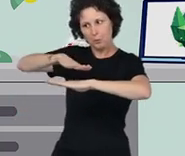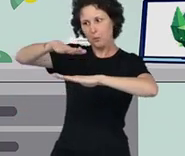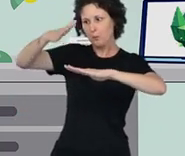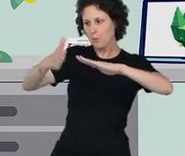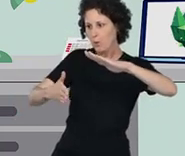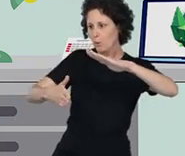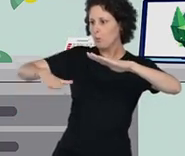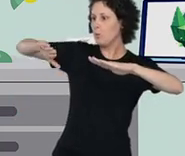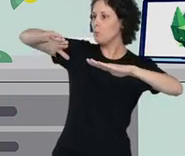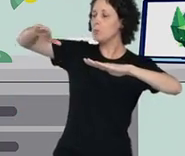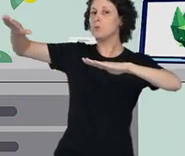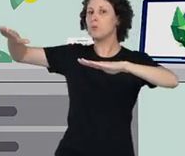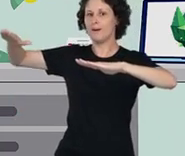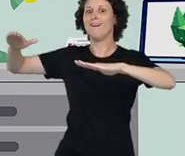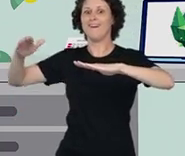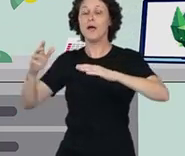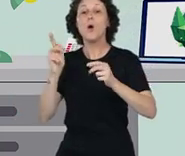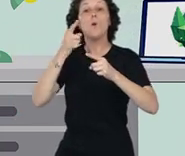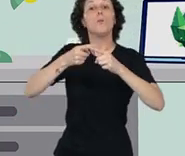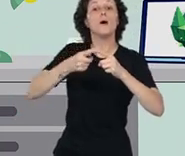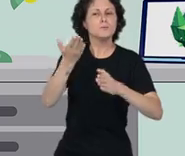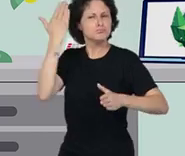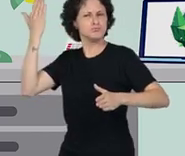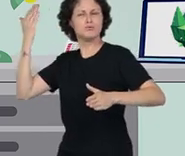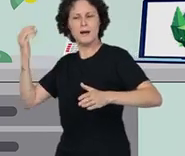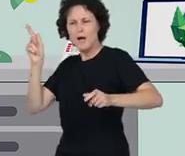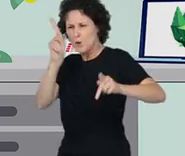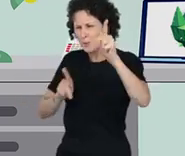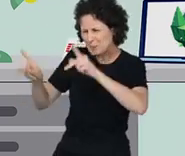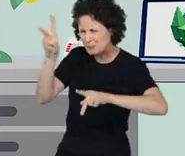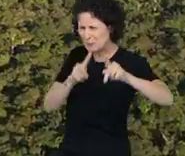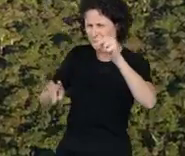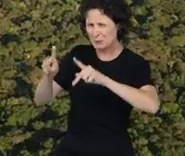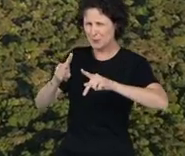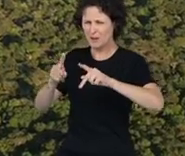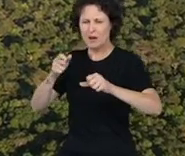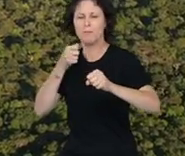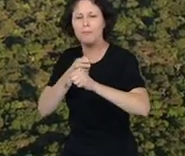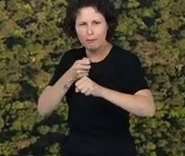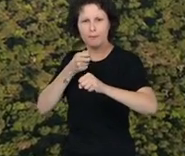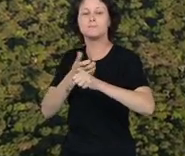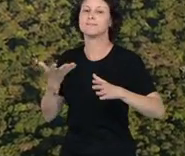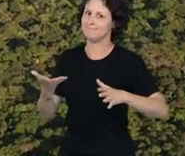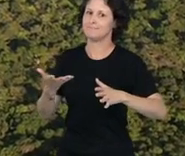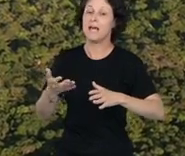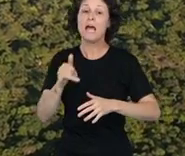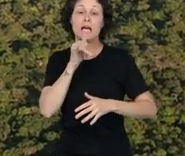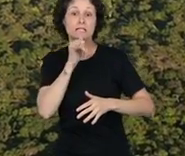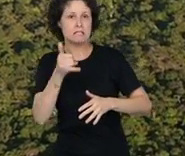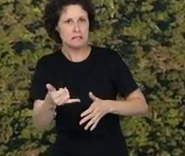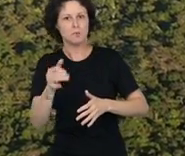Elas foram formadas pelas ações do intemperismo e erosões. Um grande exemplo é a Depressão Amazônica, que fica numa região